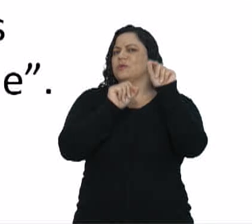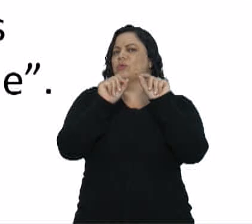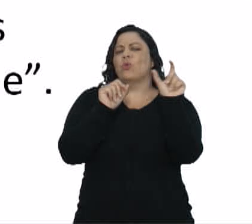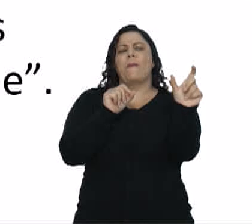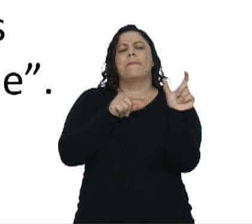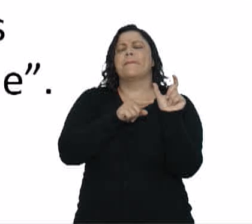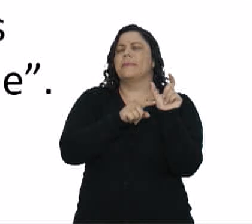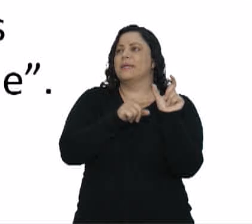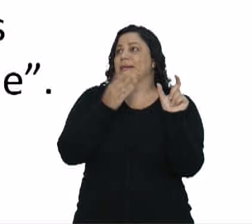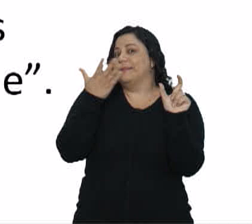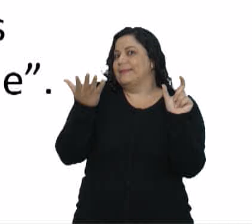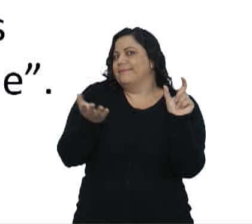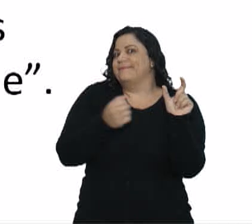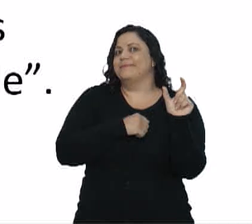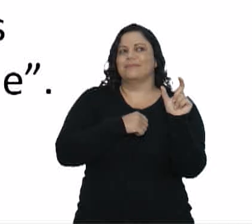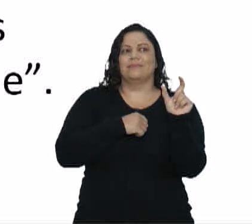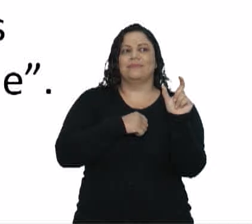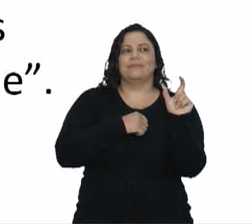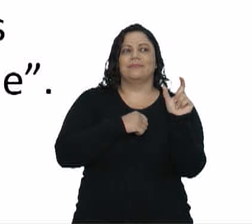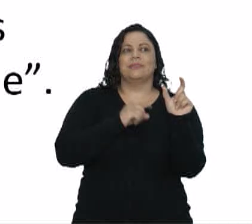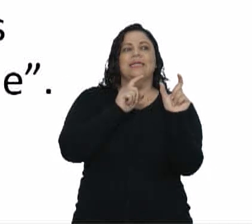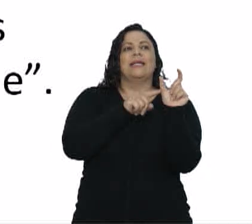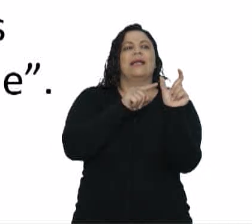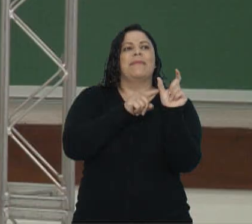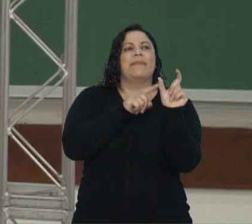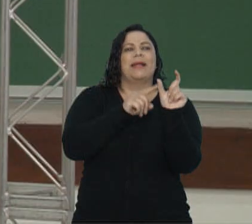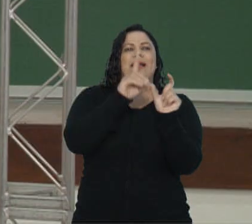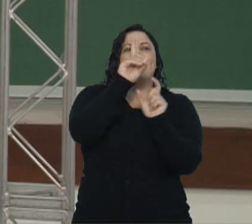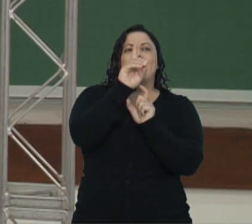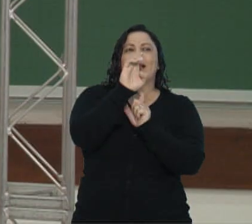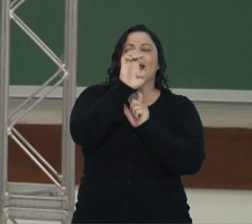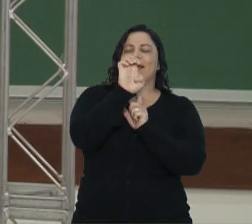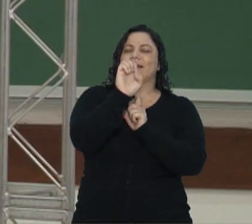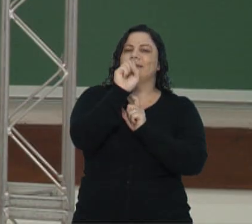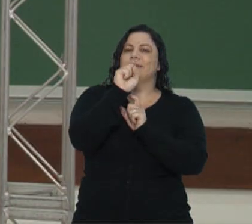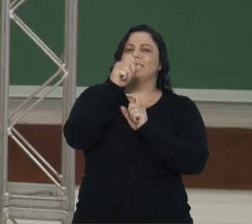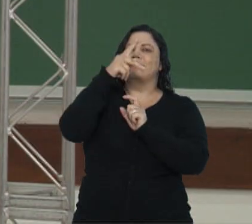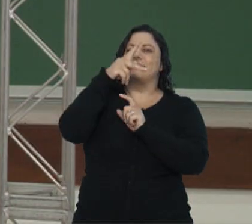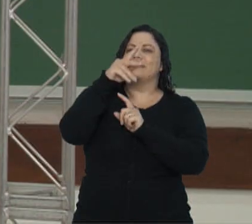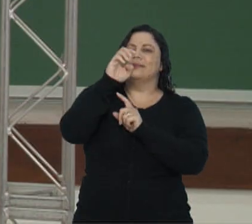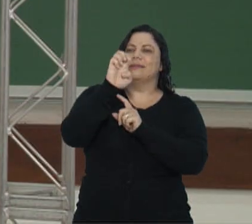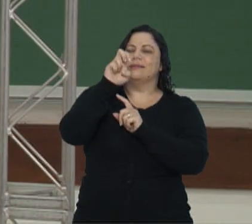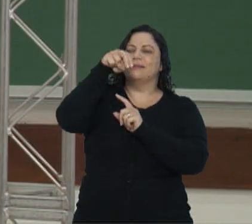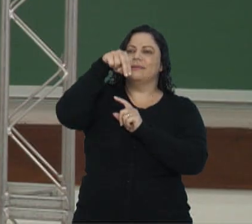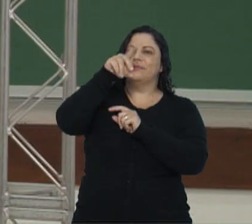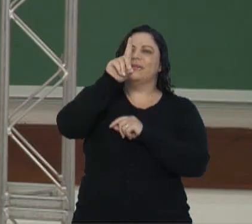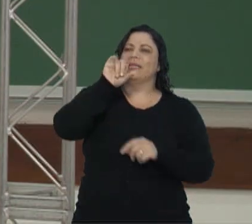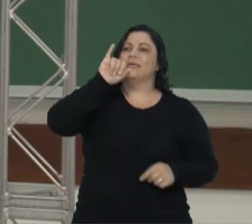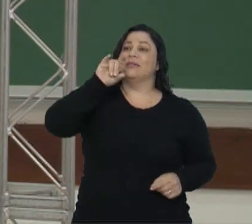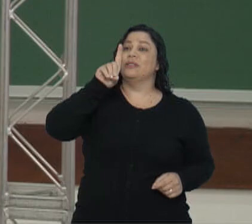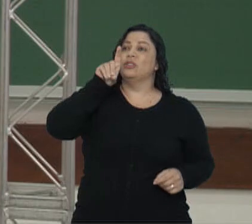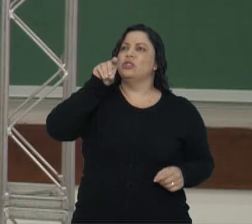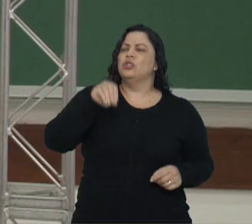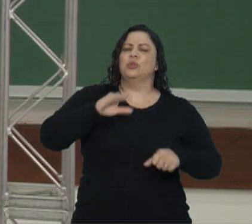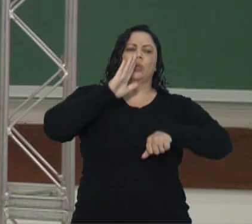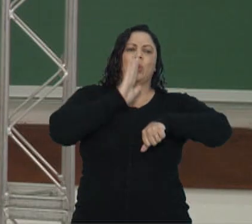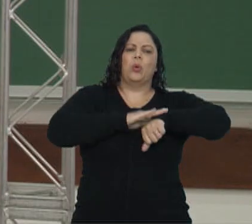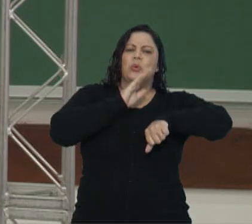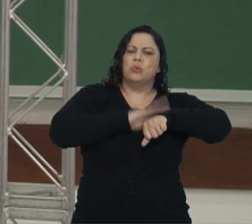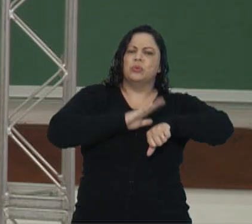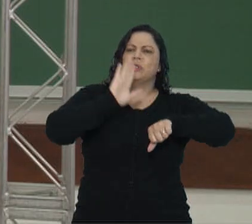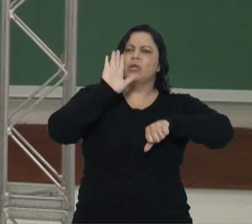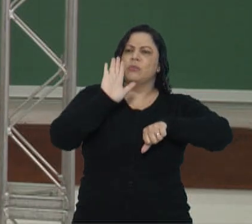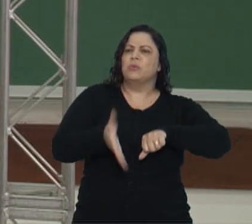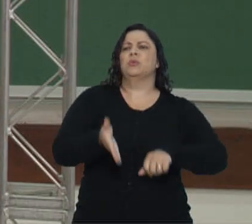Veja, completa o sentido da palavra despendido. Despendido significa gasto, né? O tempo que você